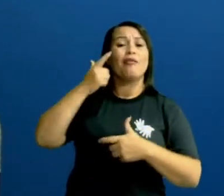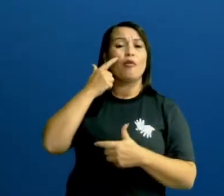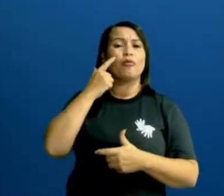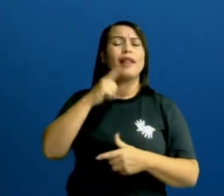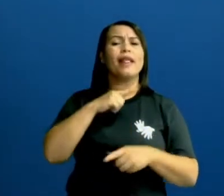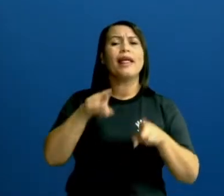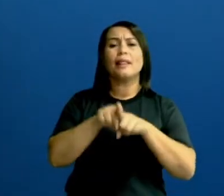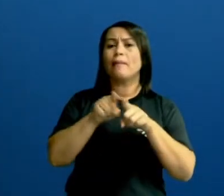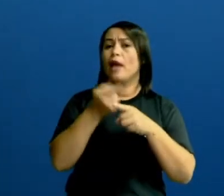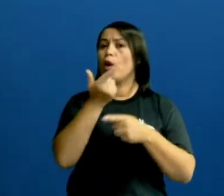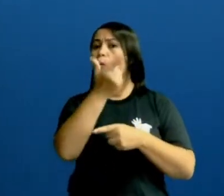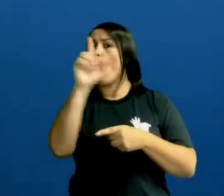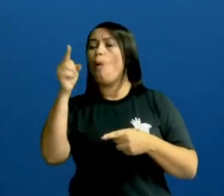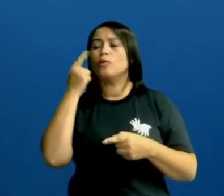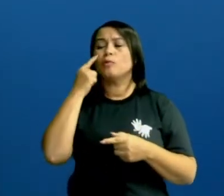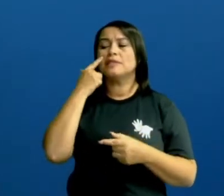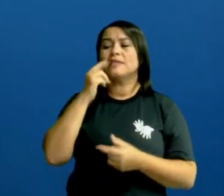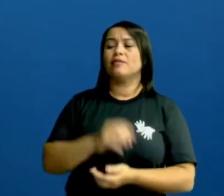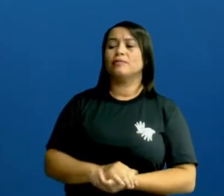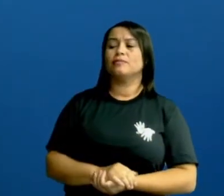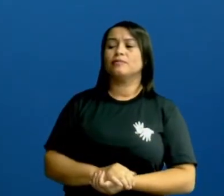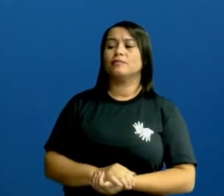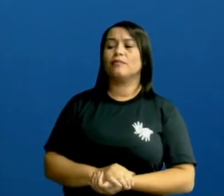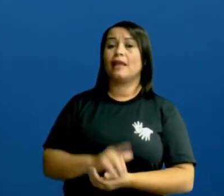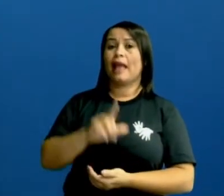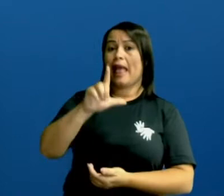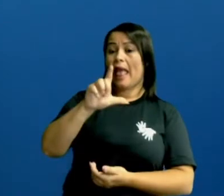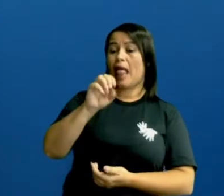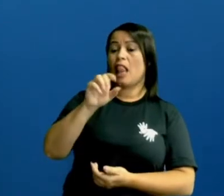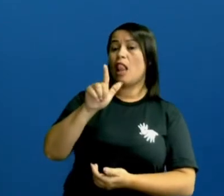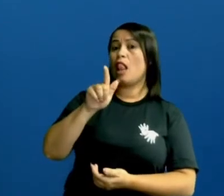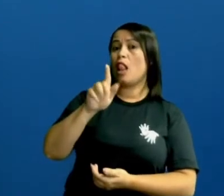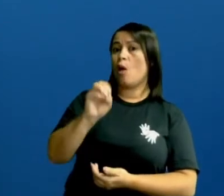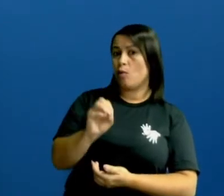ainda tem outro adjunto. Olha quando eu digo assim, ó, é logo.